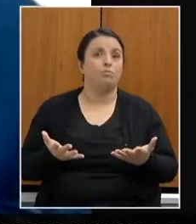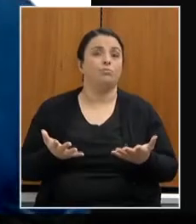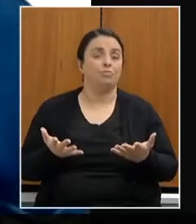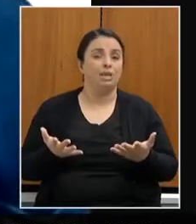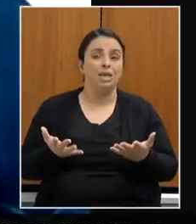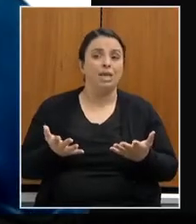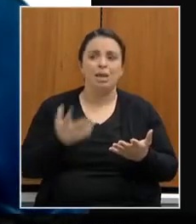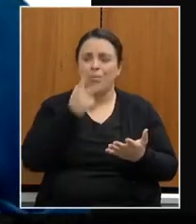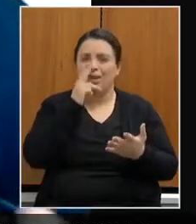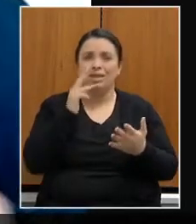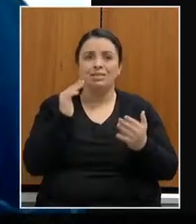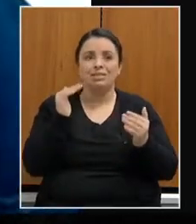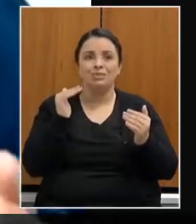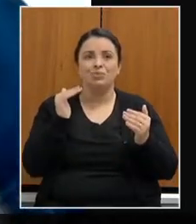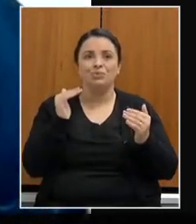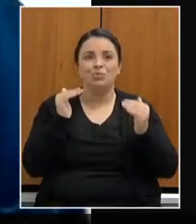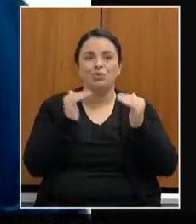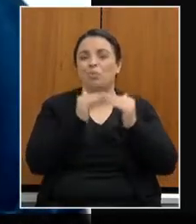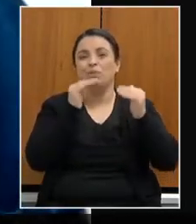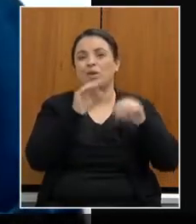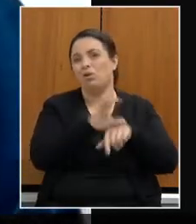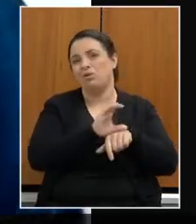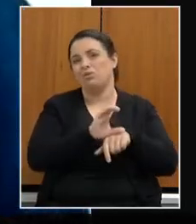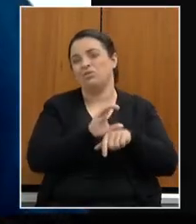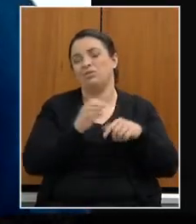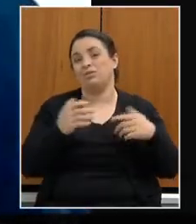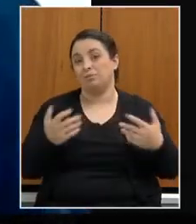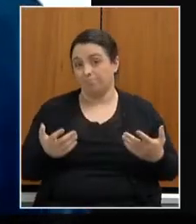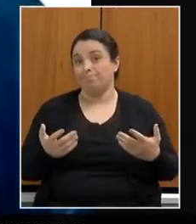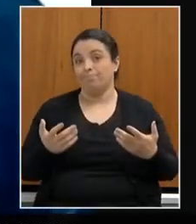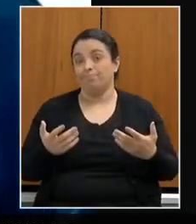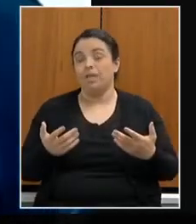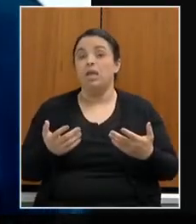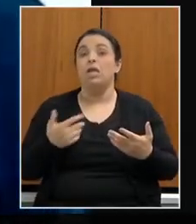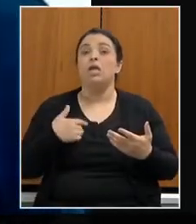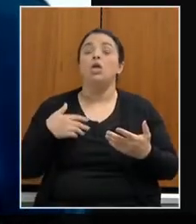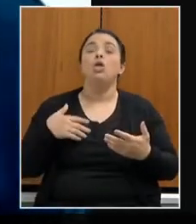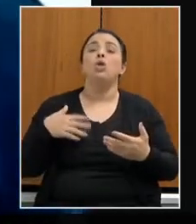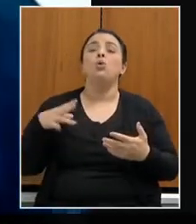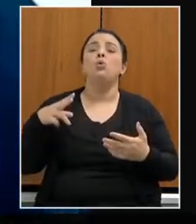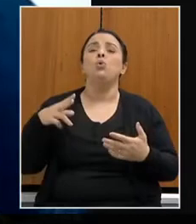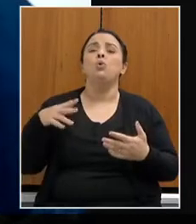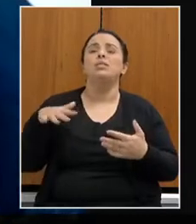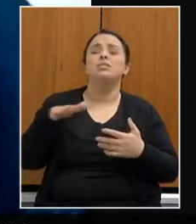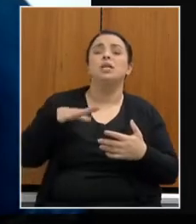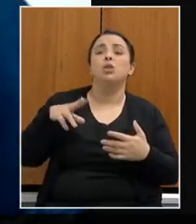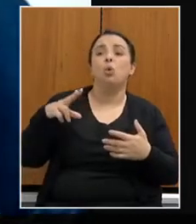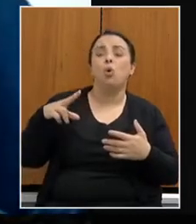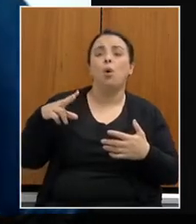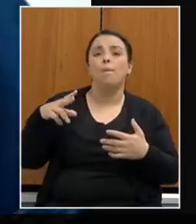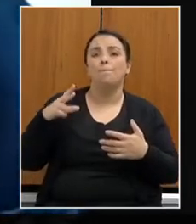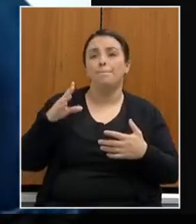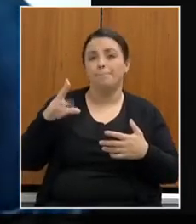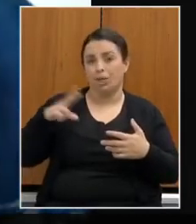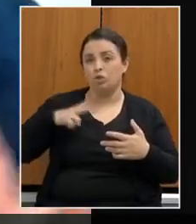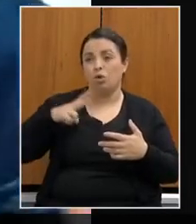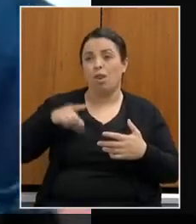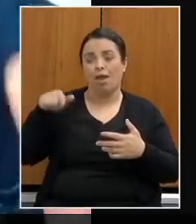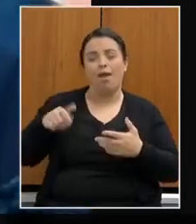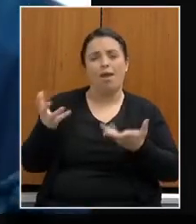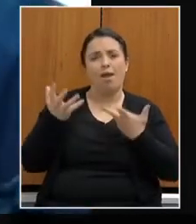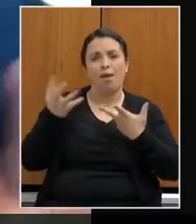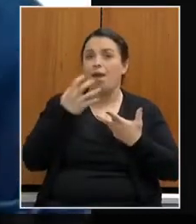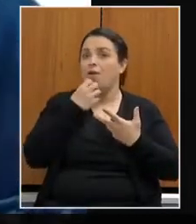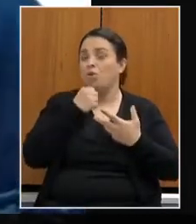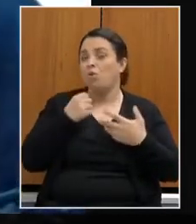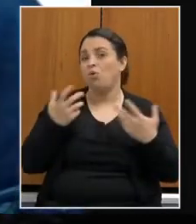para burlar e o setor público o setor particular ele quer lucro eu sei por isso que eu estou dizendo as verbas